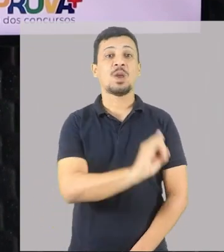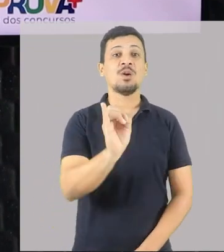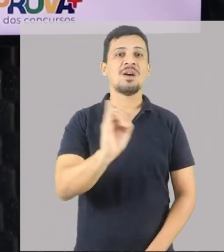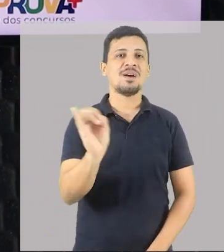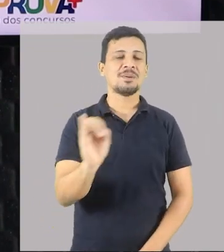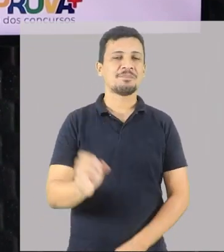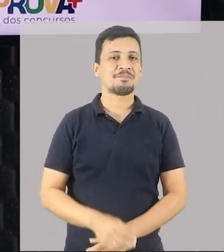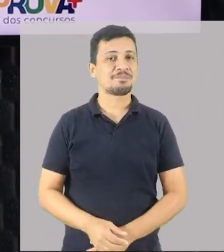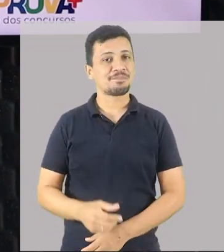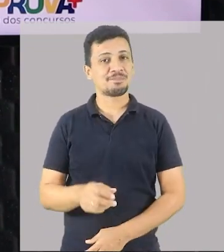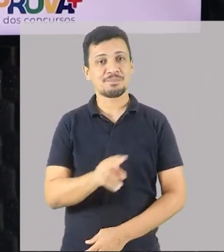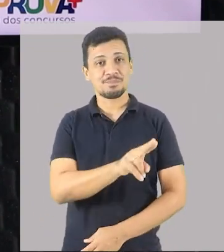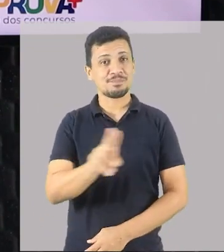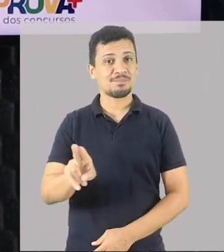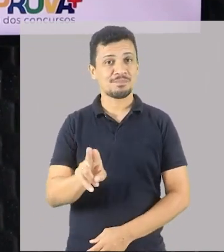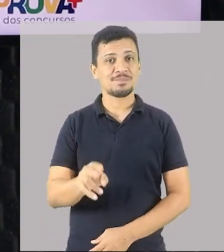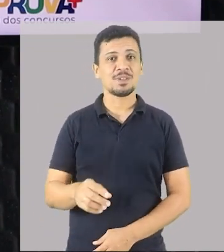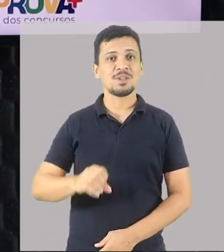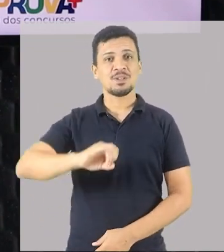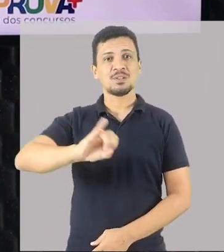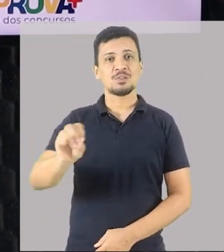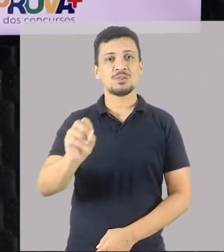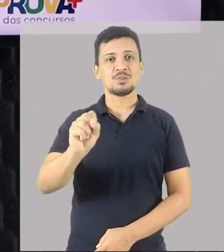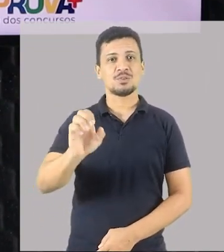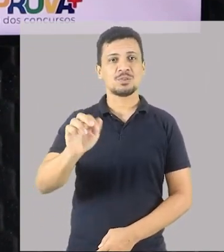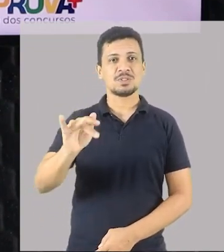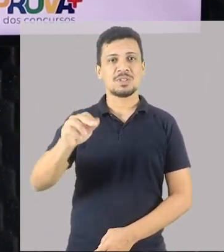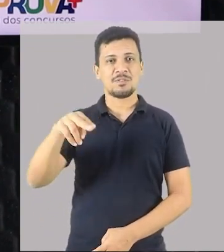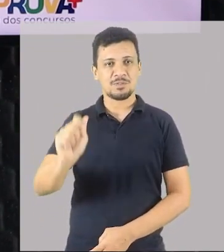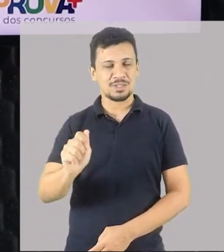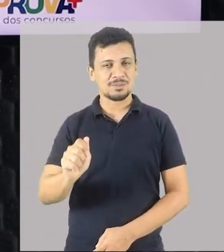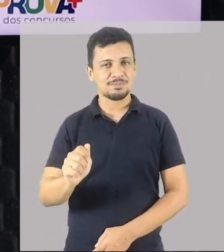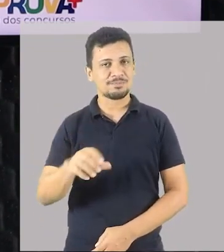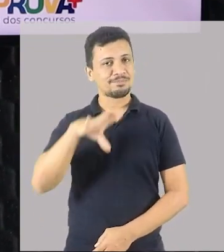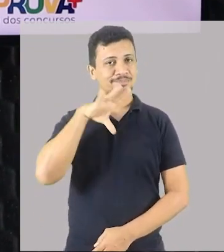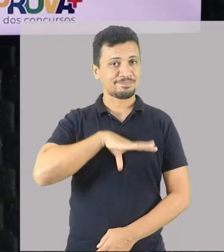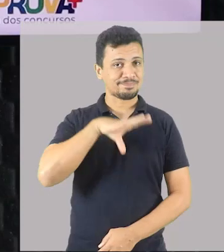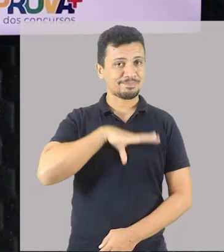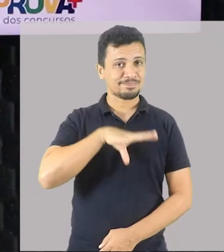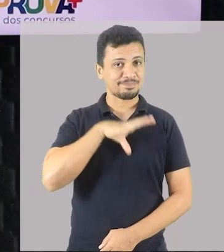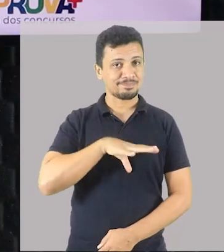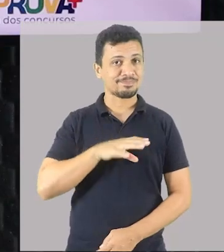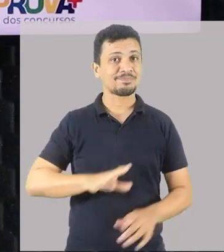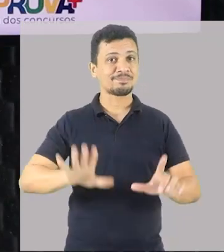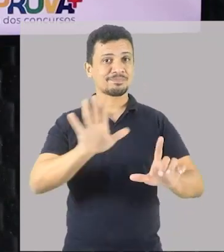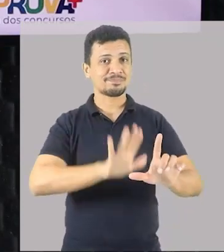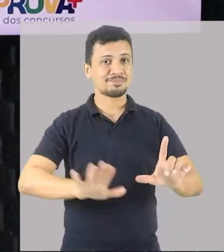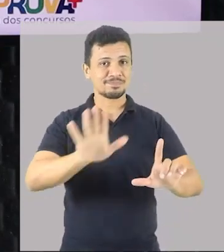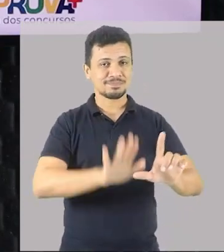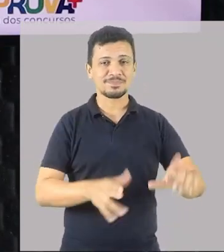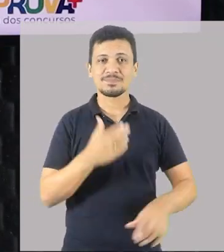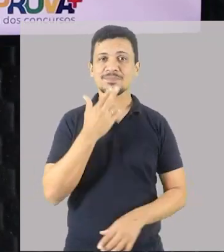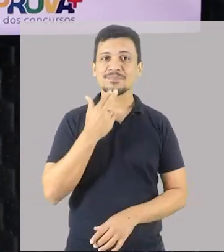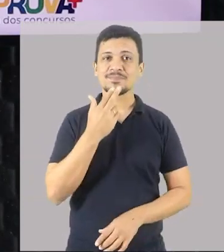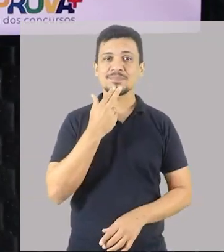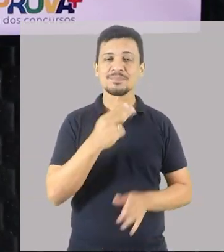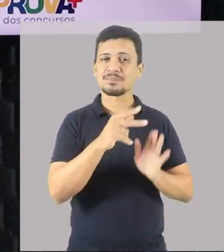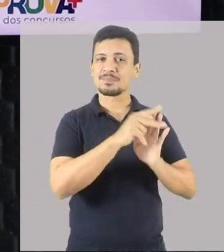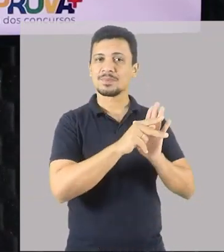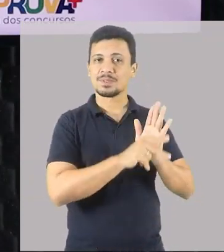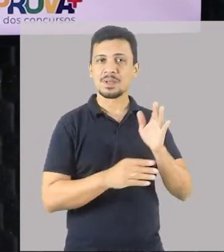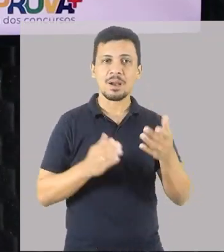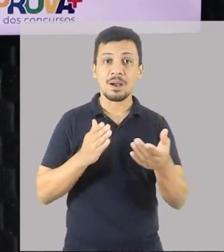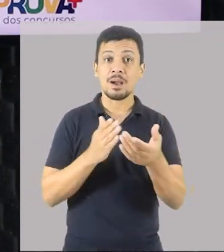Olá, pessoal. Eu sou a professora Josefina Oliveira, sou professora de língua portuguesa. Estou aqui na plataforma Gonçalves Dias, no projeto